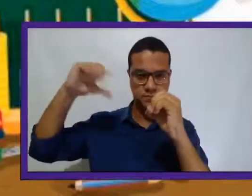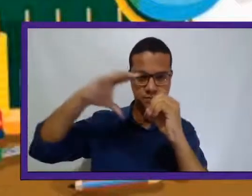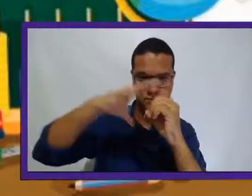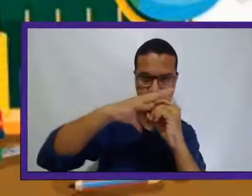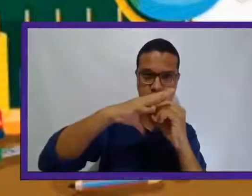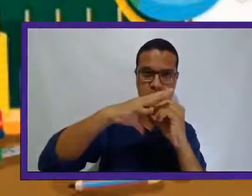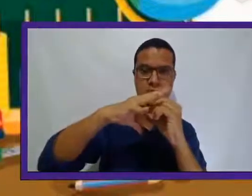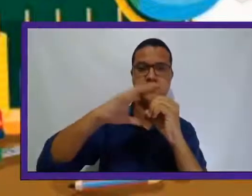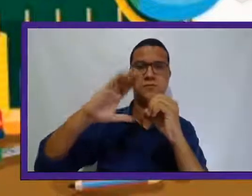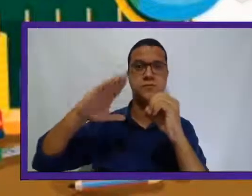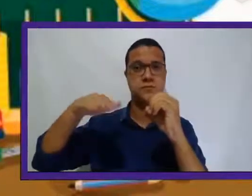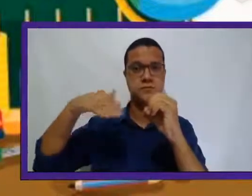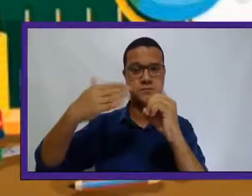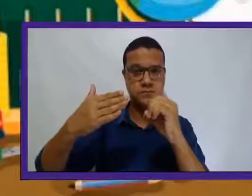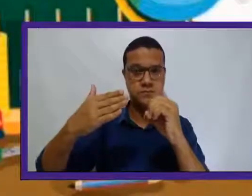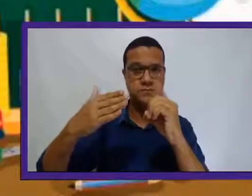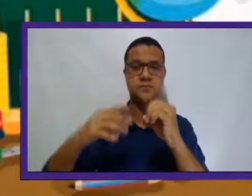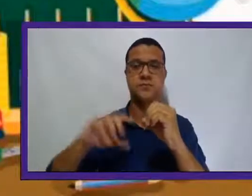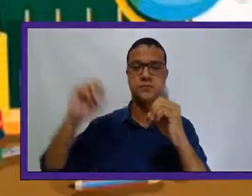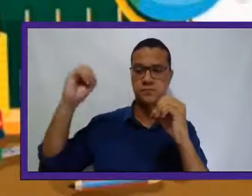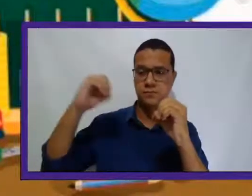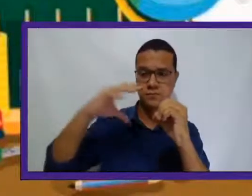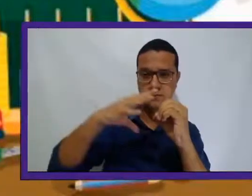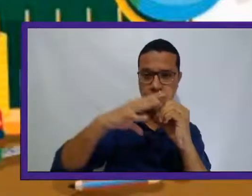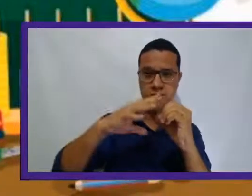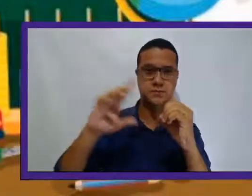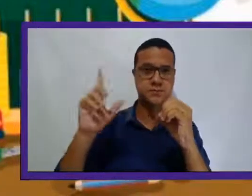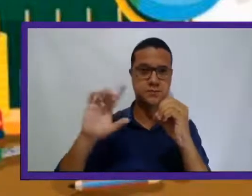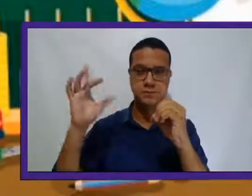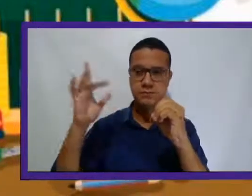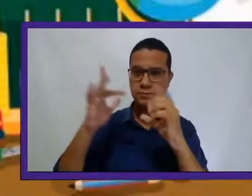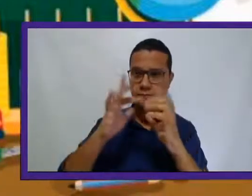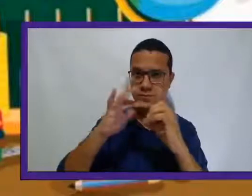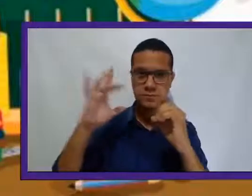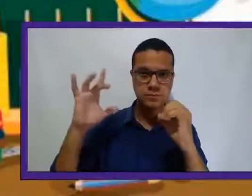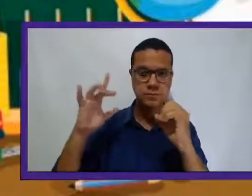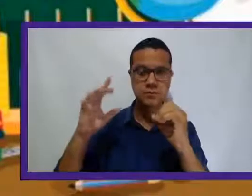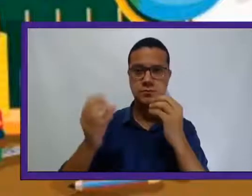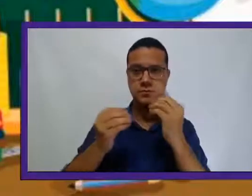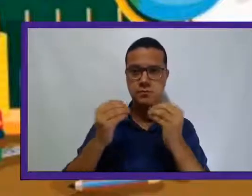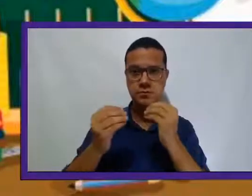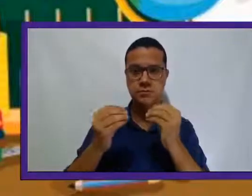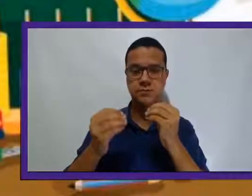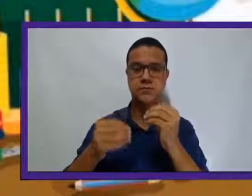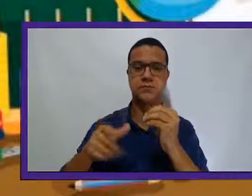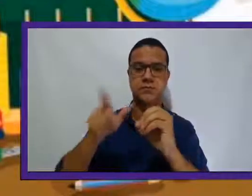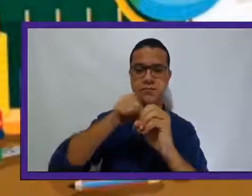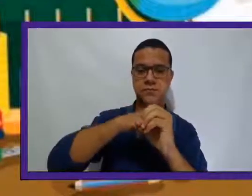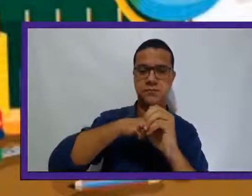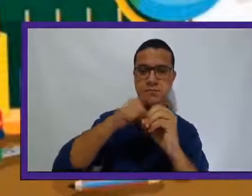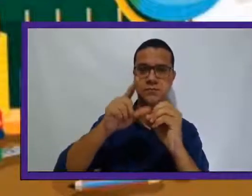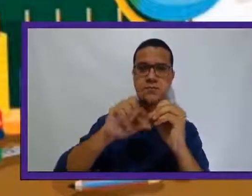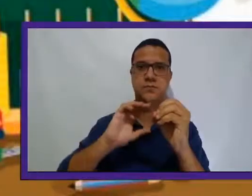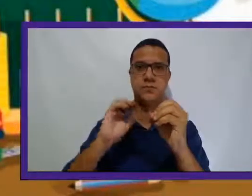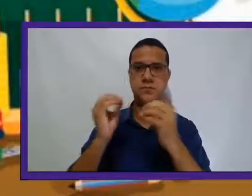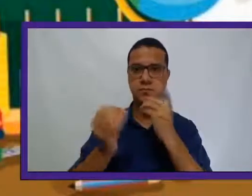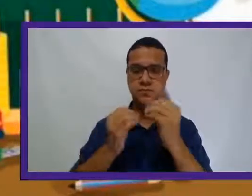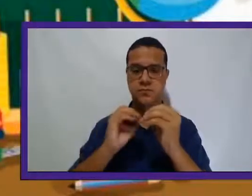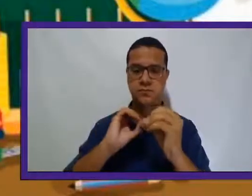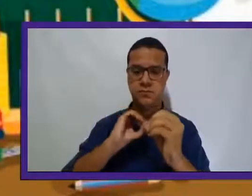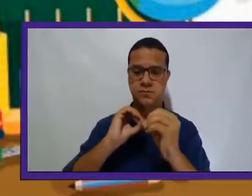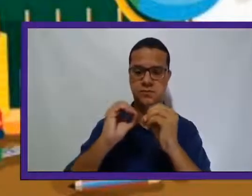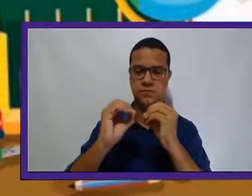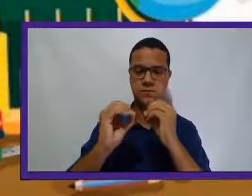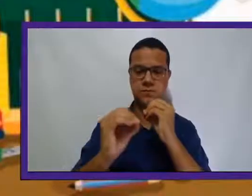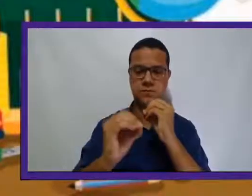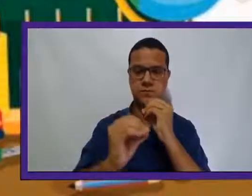posições Quando o sol Não está Refletindo na Lua Não está conseguindo Refletir Porque a Terra Está ali na frente